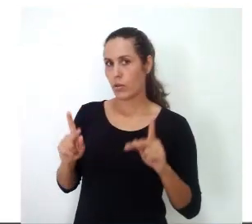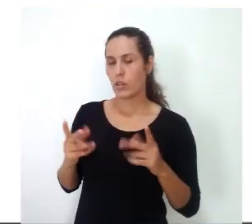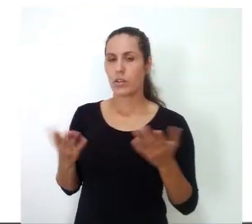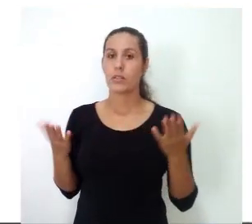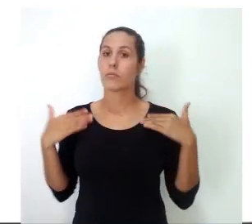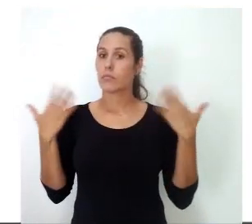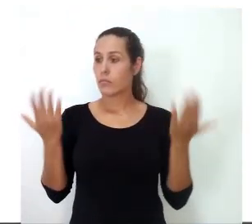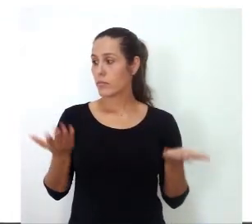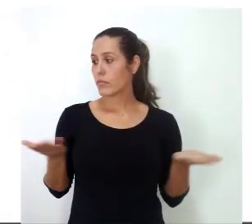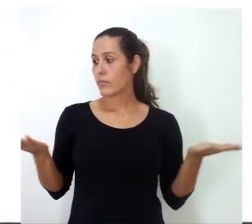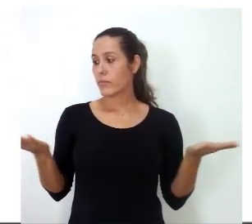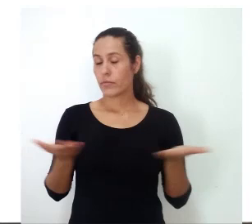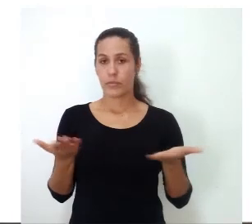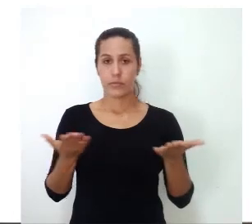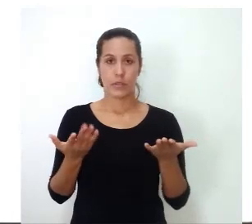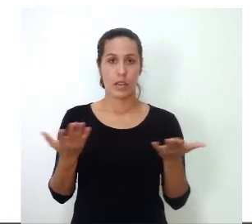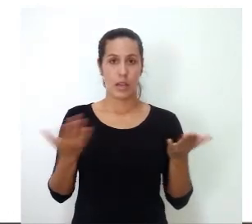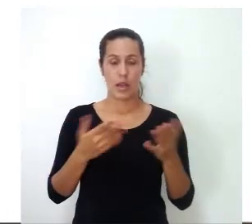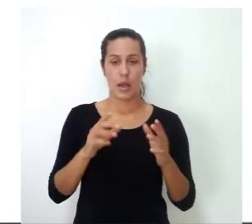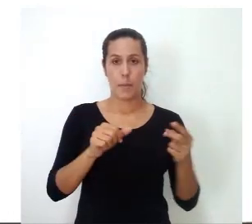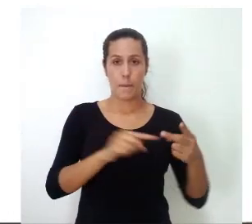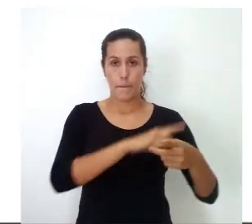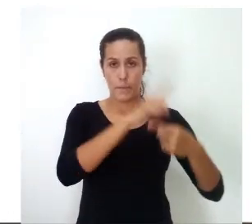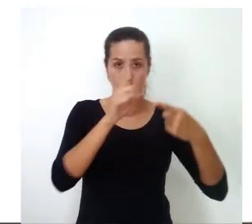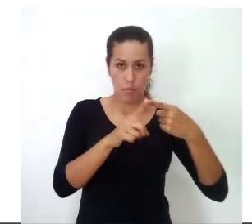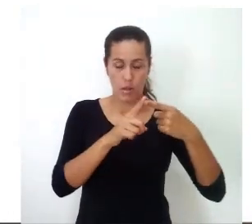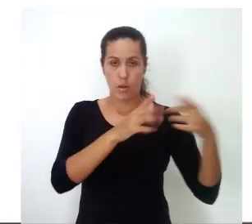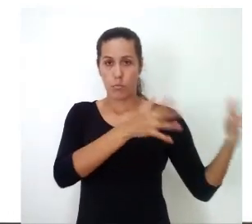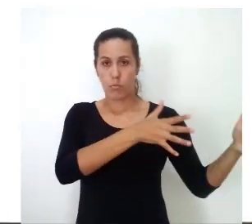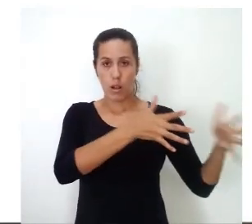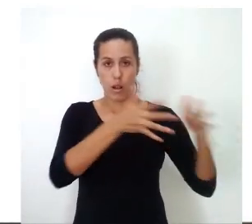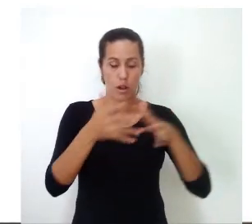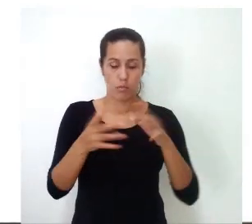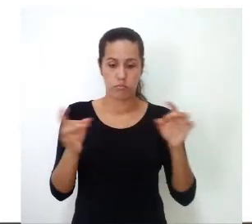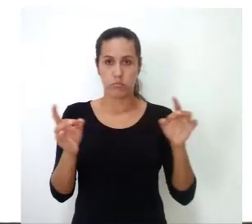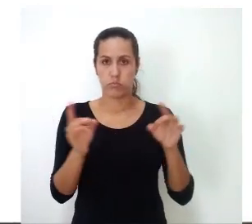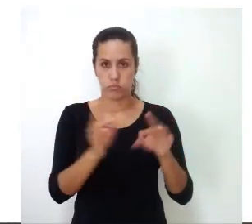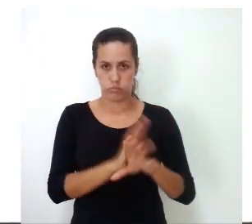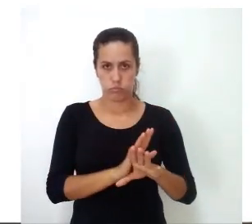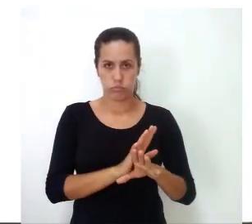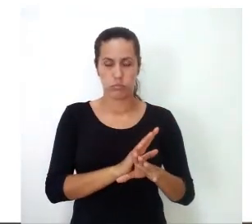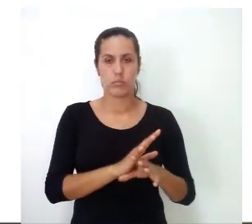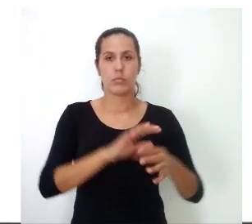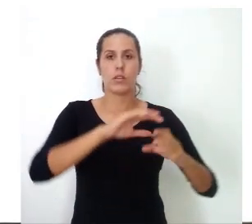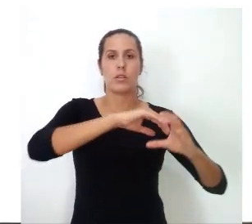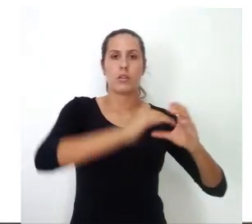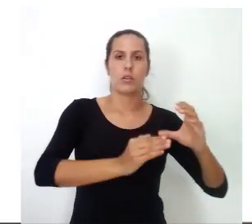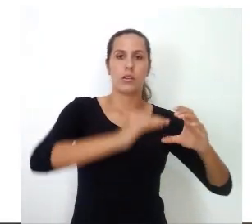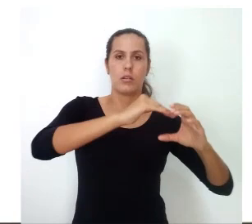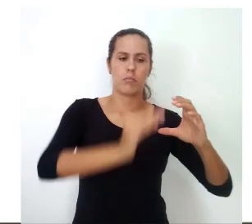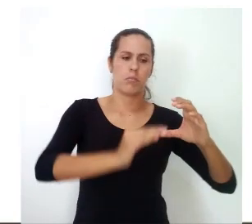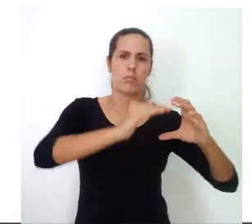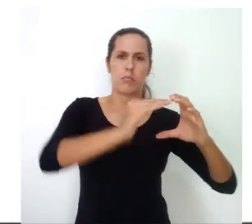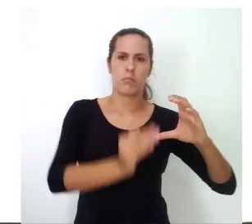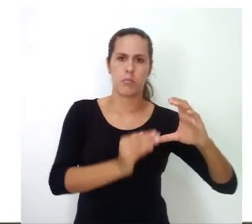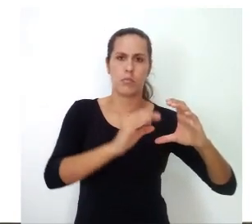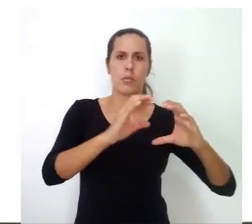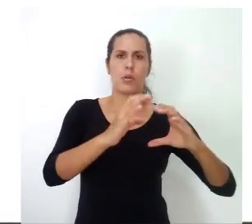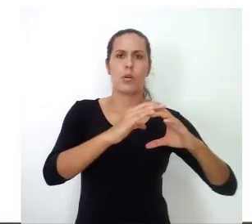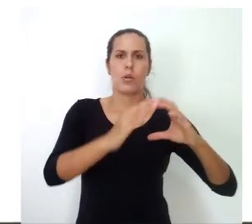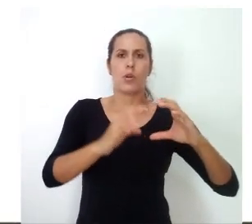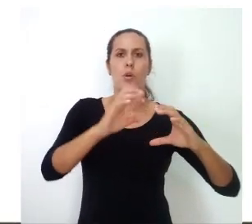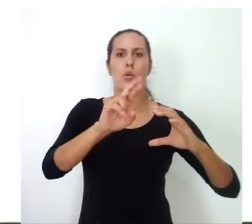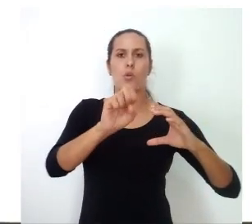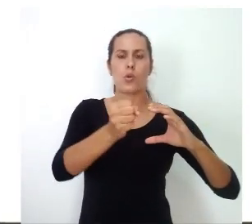a gente encerra a primeira etapa que Dantas queria mostrar para vocês. As camadas da Terra, crosta,